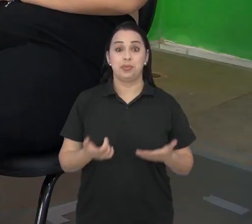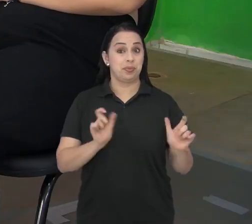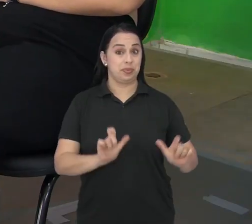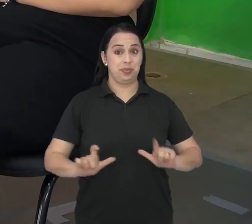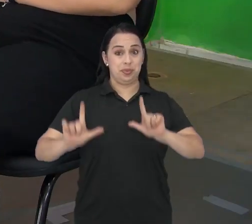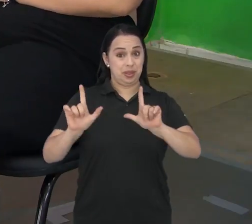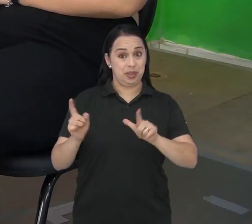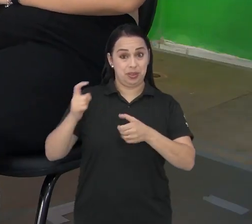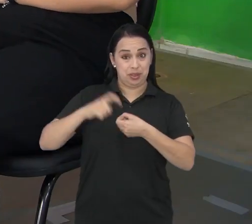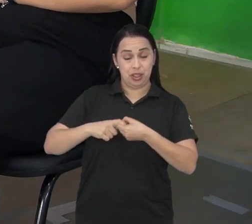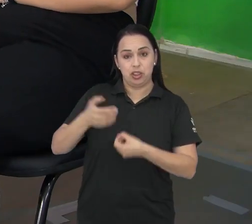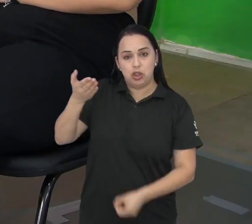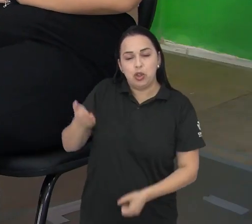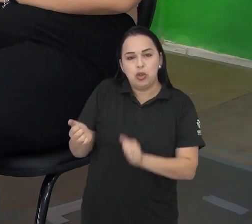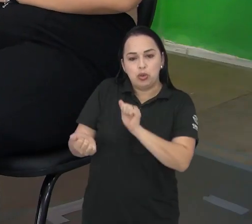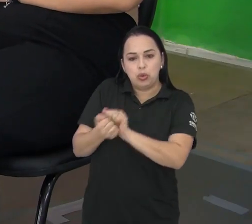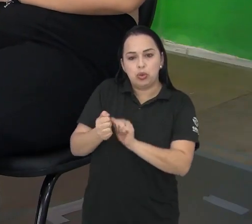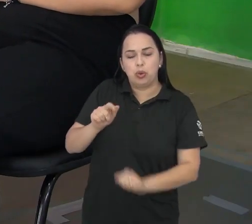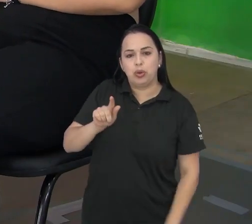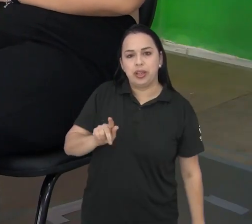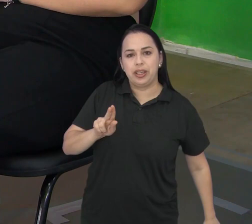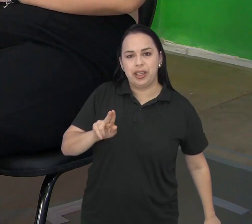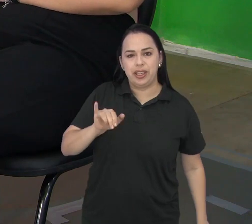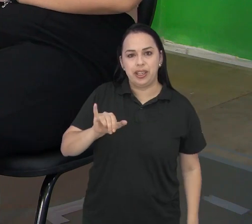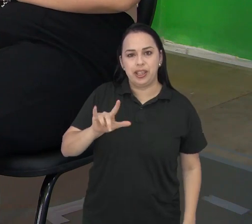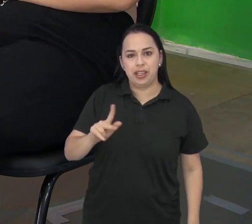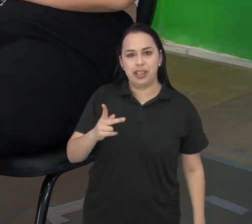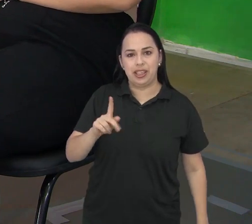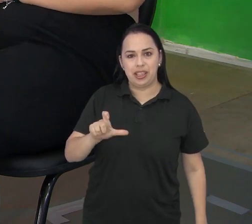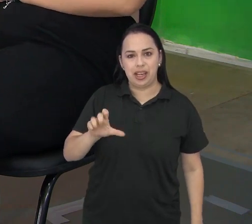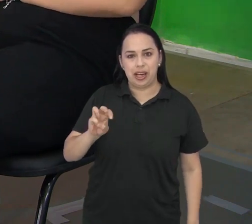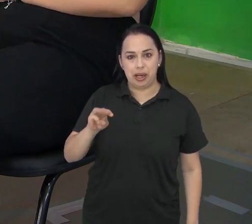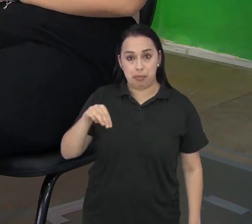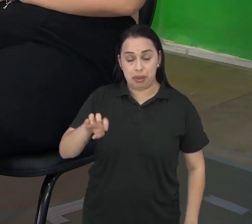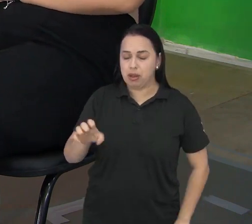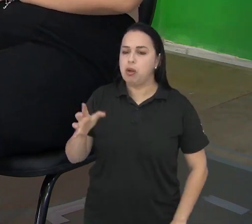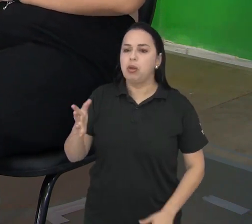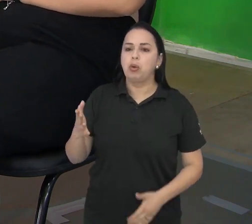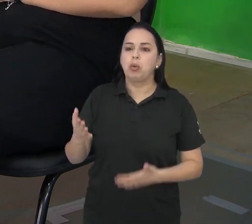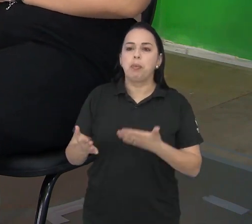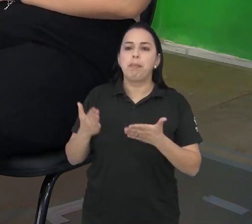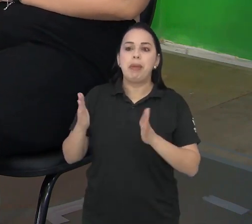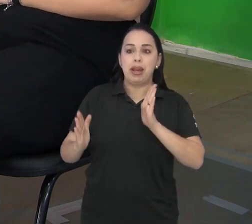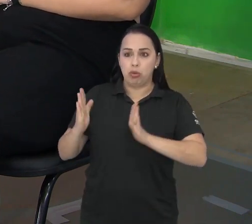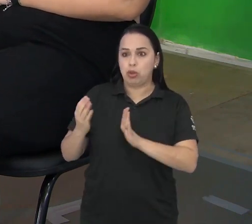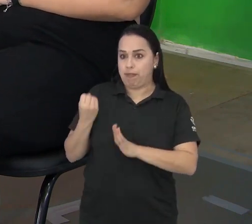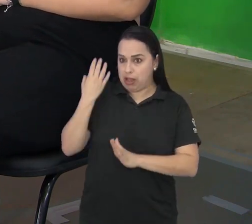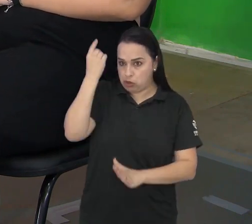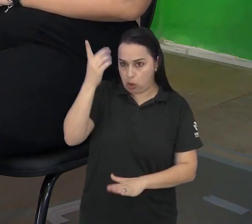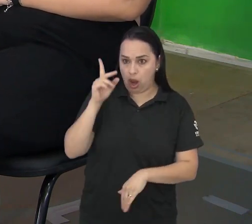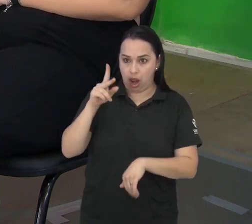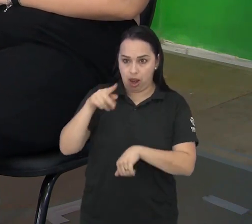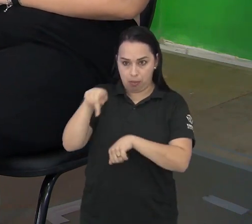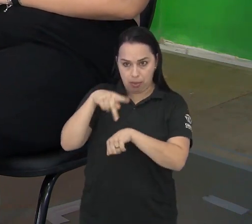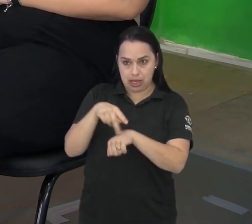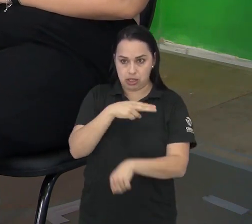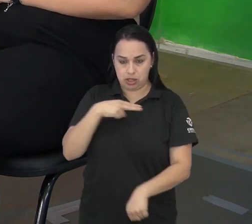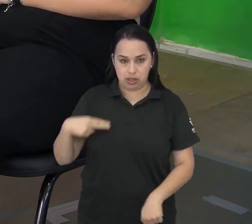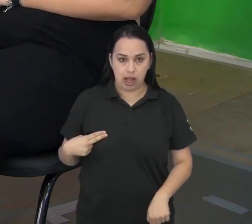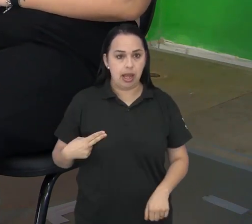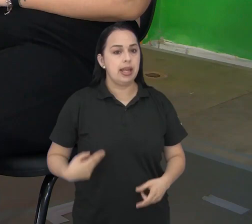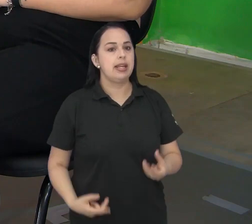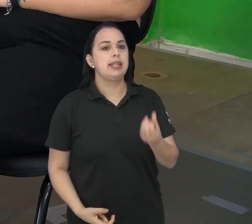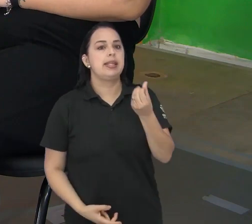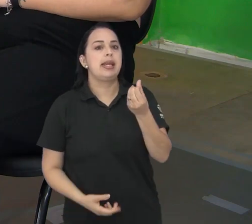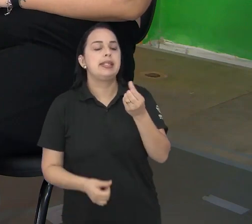Voltamos aqui com o Guilherme. Guilherme, quando você fez aquela viagem lá para a Noruega, quanto tempo você ficou lá? Lá eu fiquei 6 meses, porque